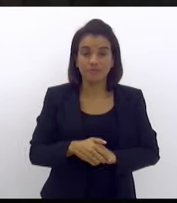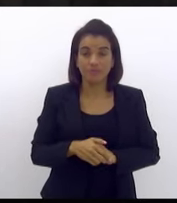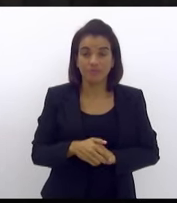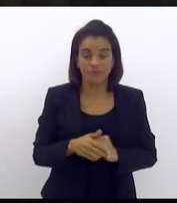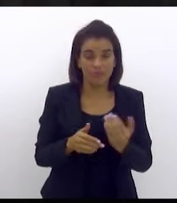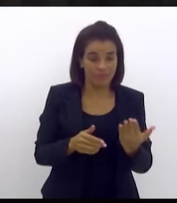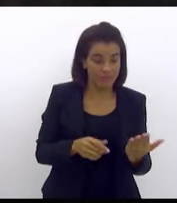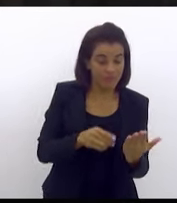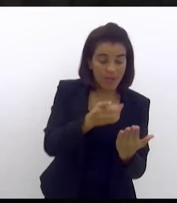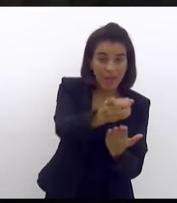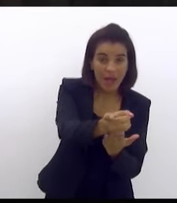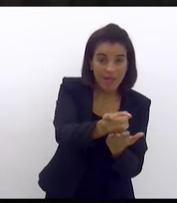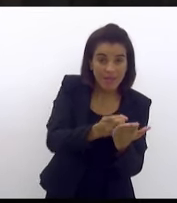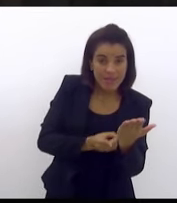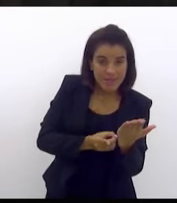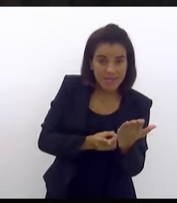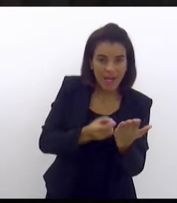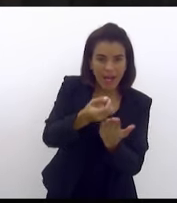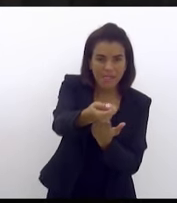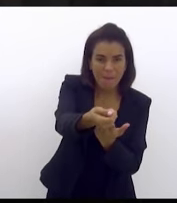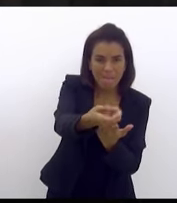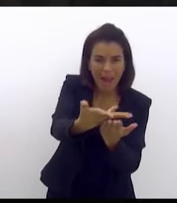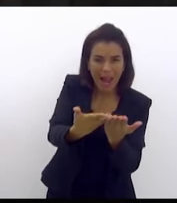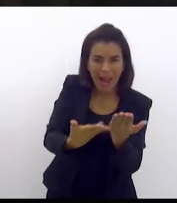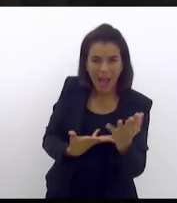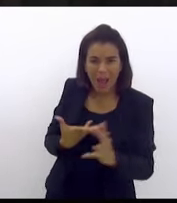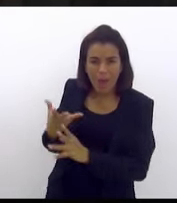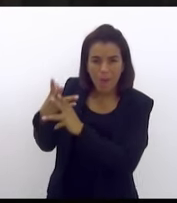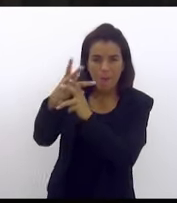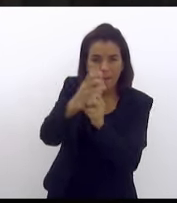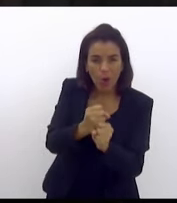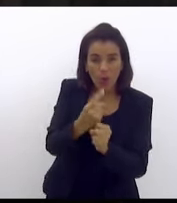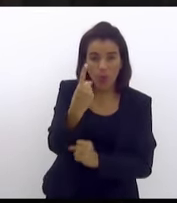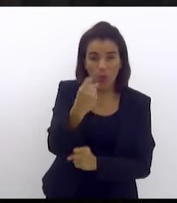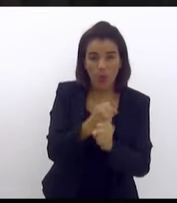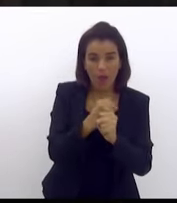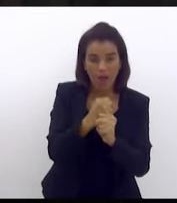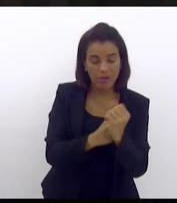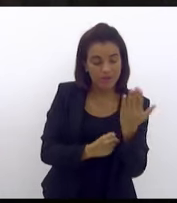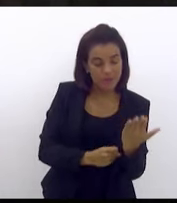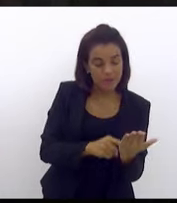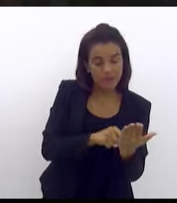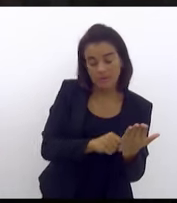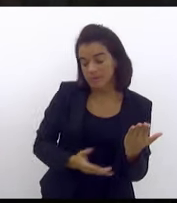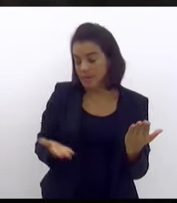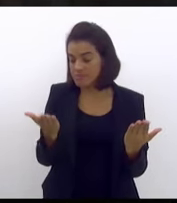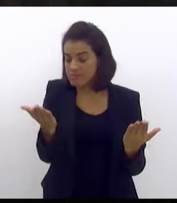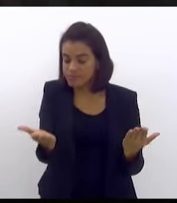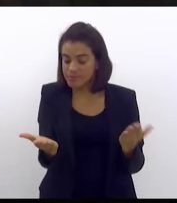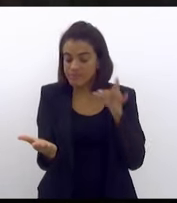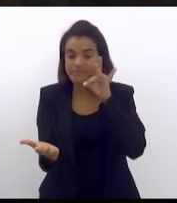a declaração do imposto de renda com o patrimônio real